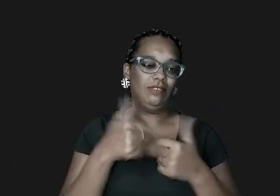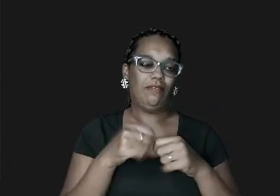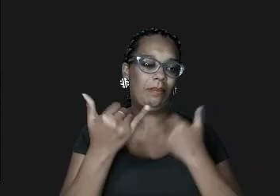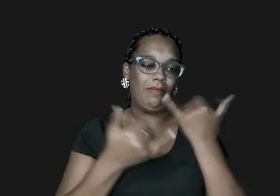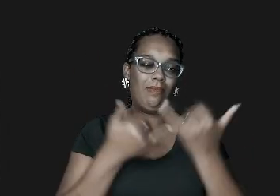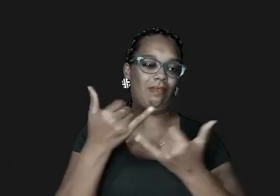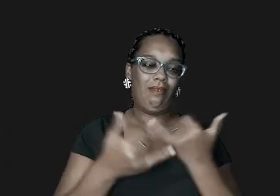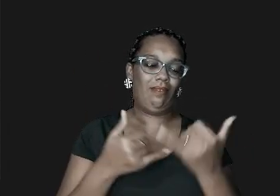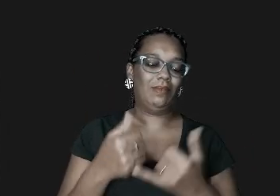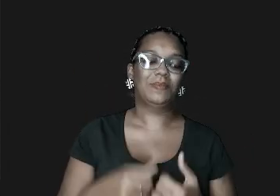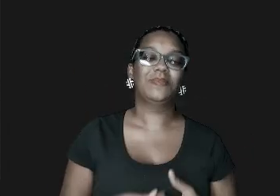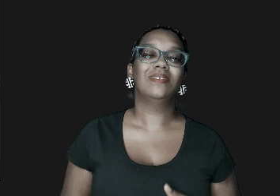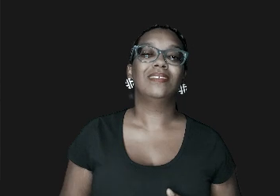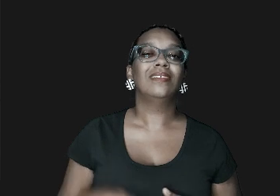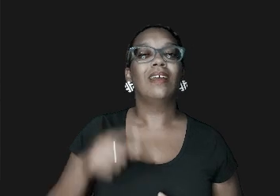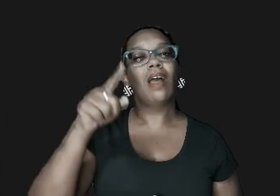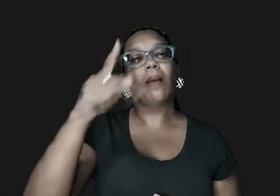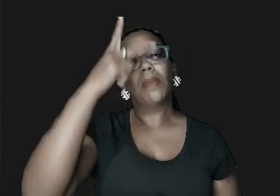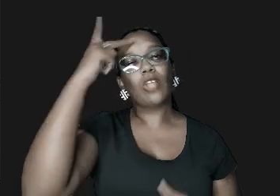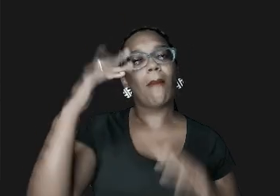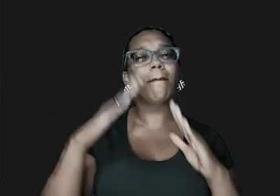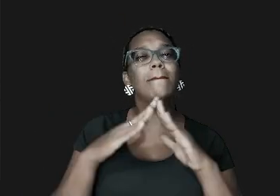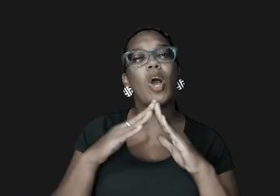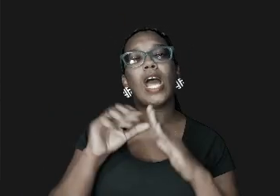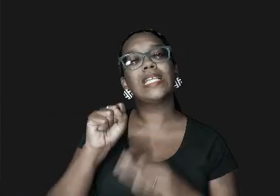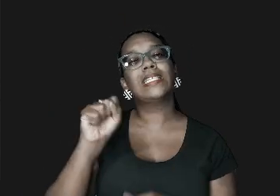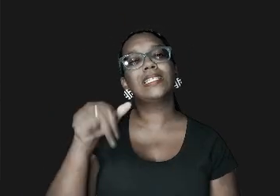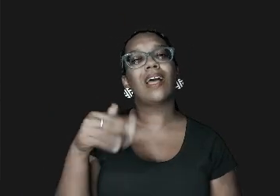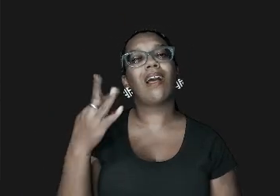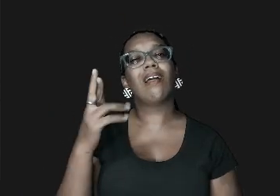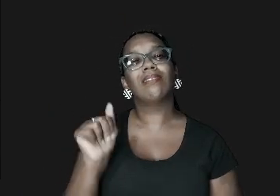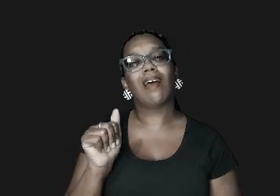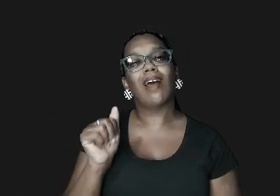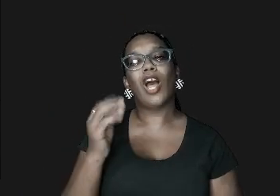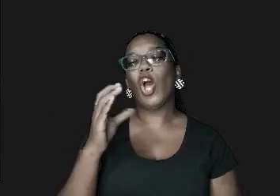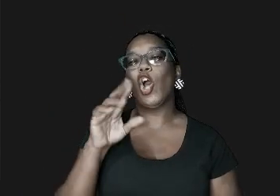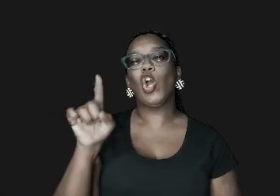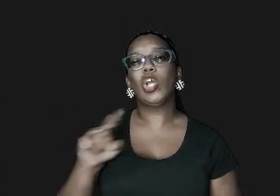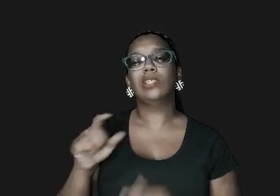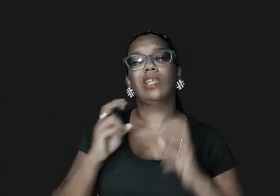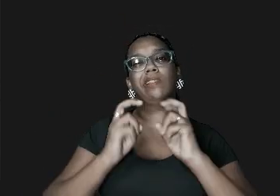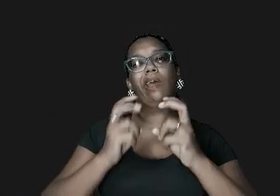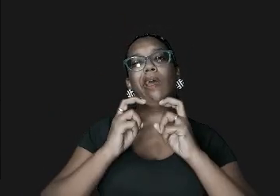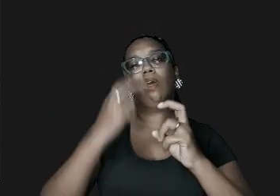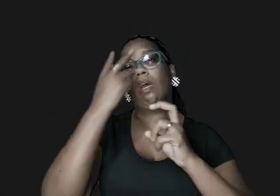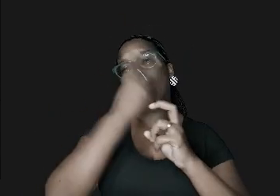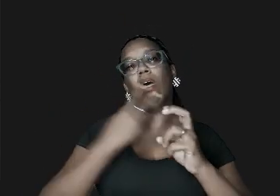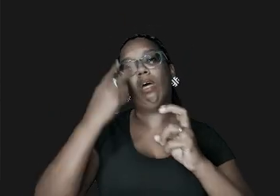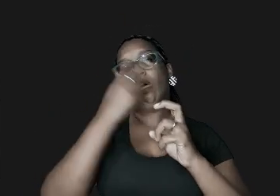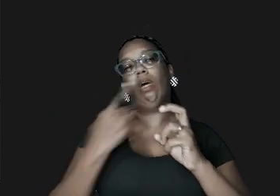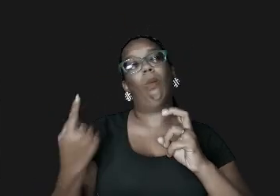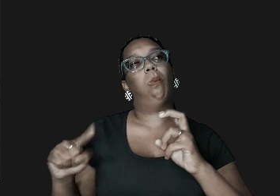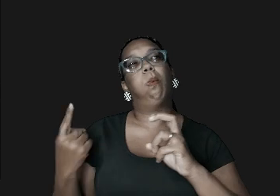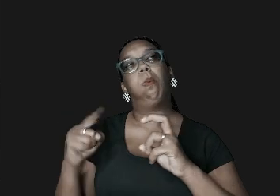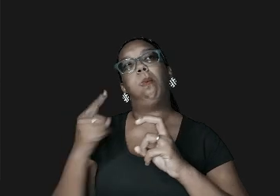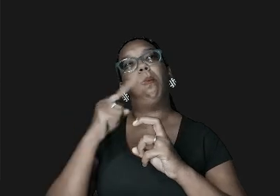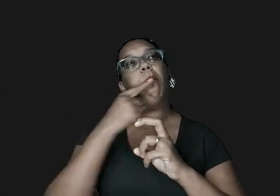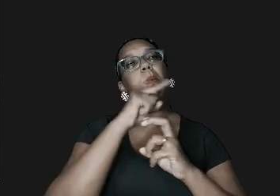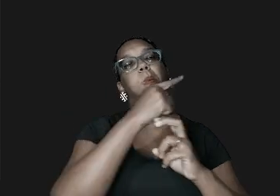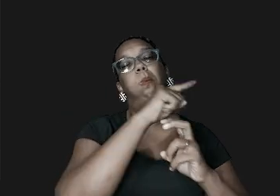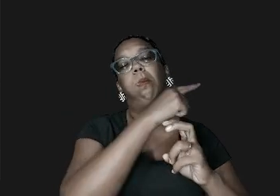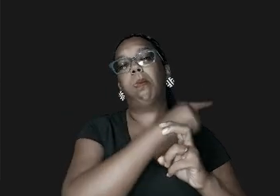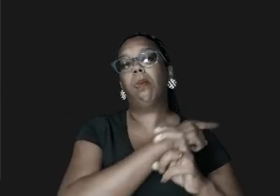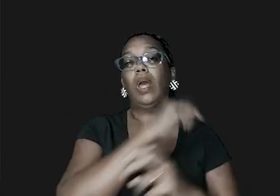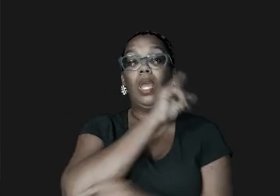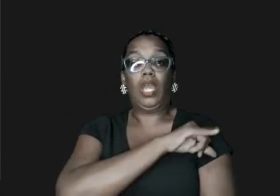o sujeito né eu tava brincando outro dia o sujeito mora em Santa Cruz pega no Rio de Janeiro pega o trem